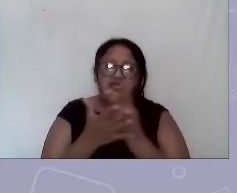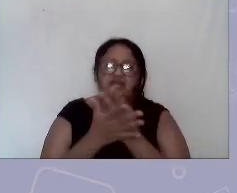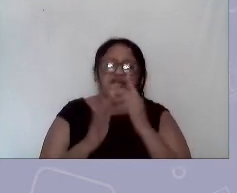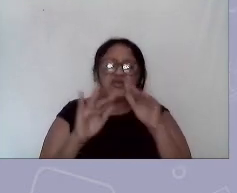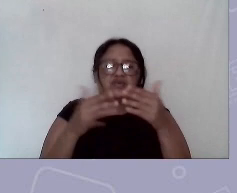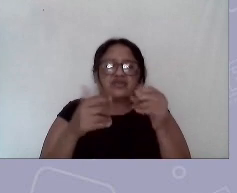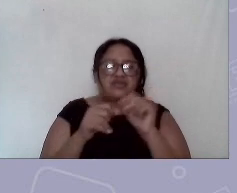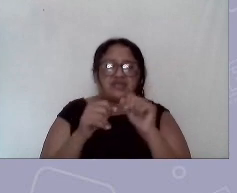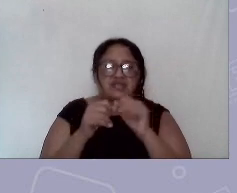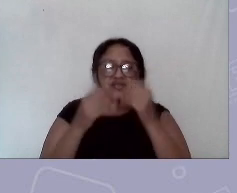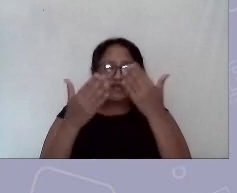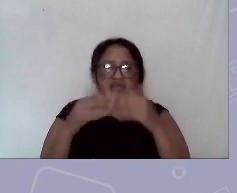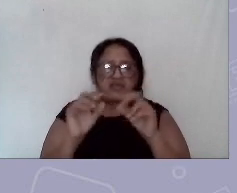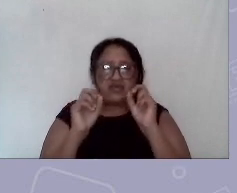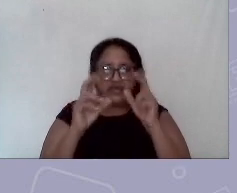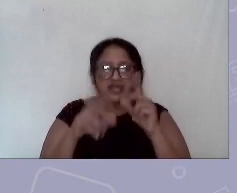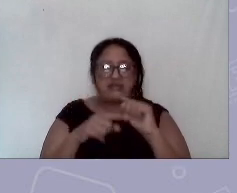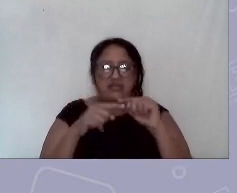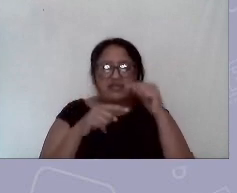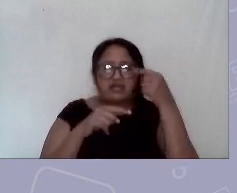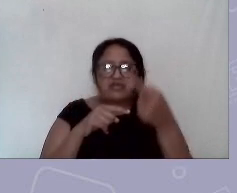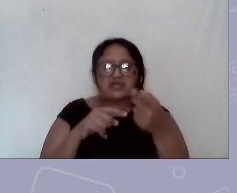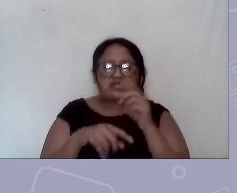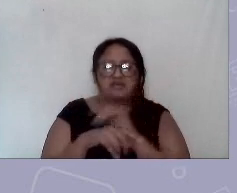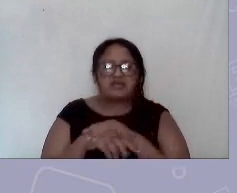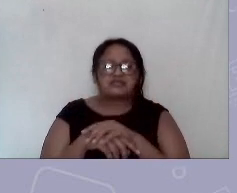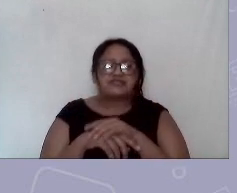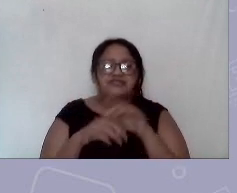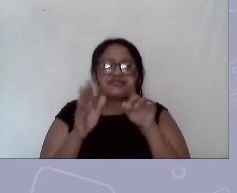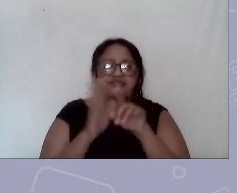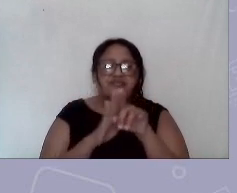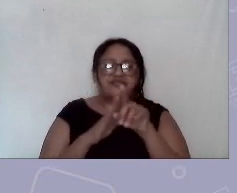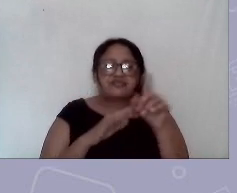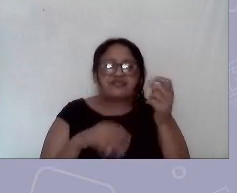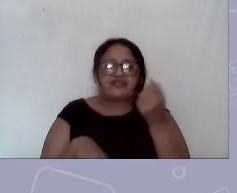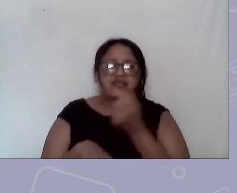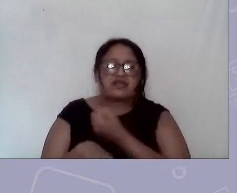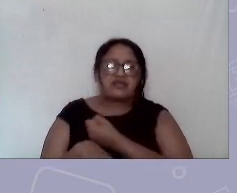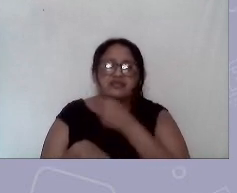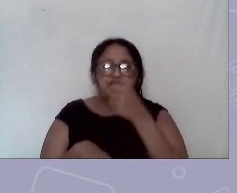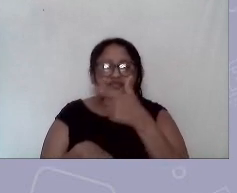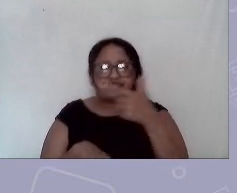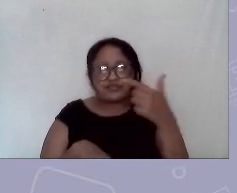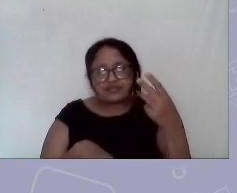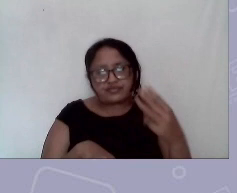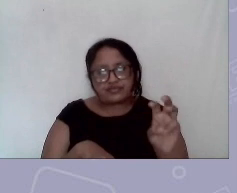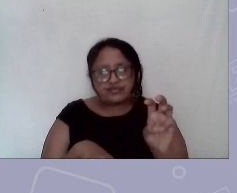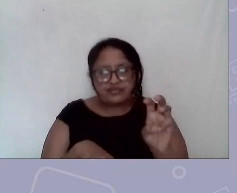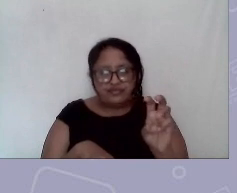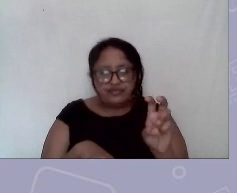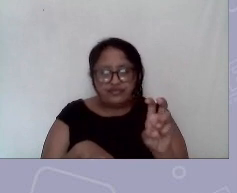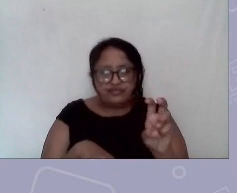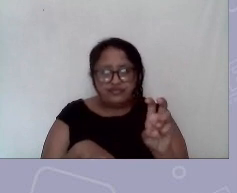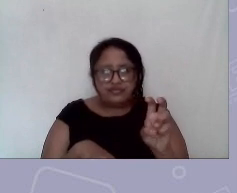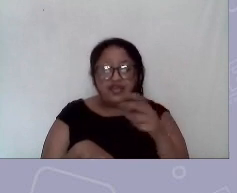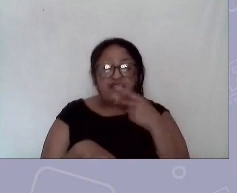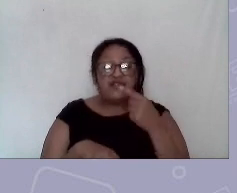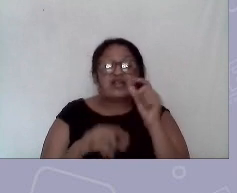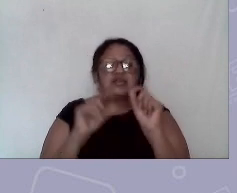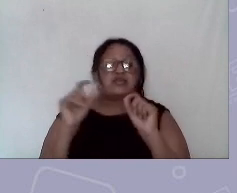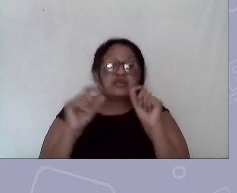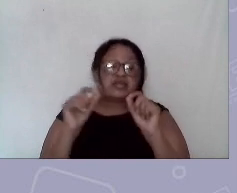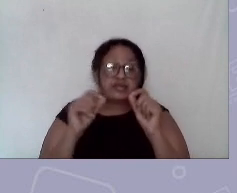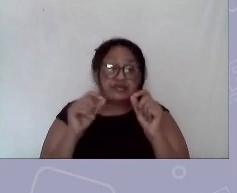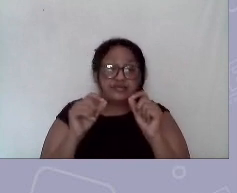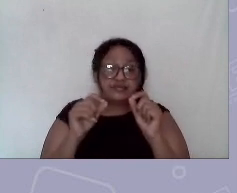prova ok? vamos para a próxima questão do simulado questão de número 25 que diz o seguinte um